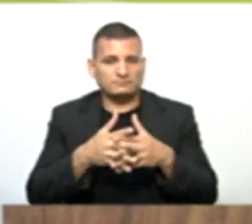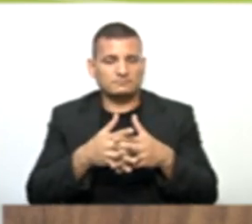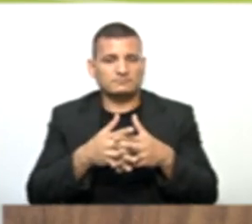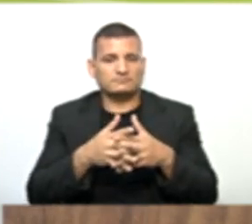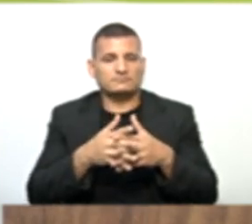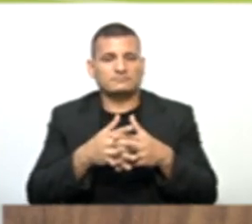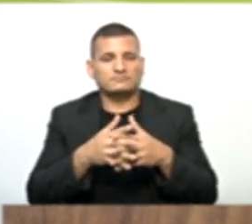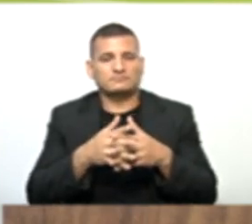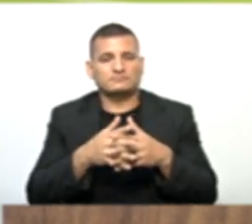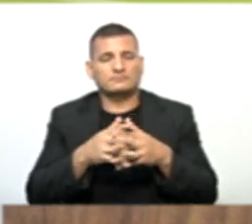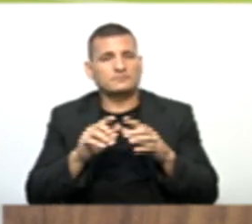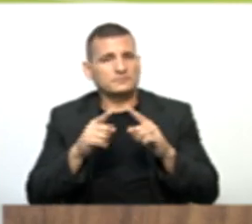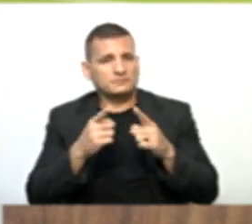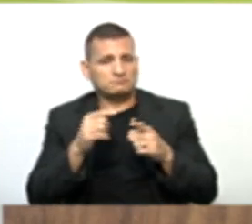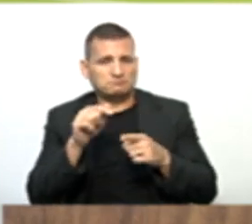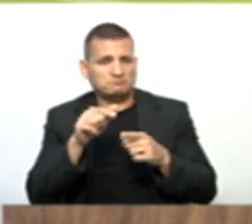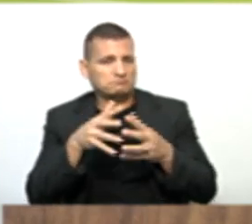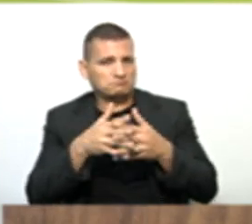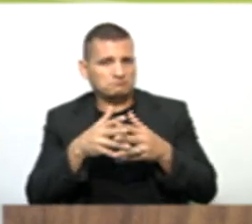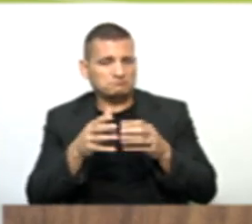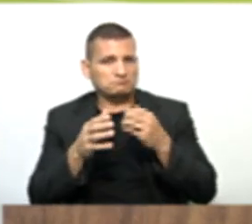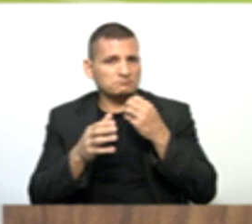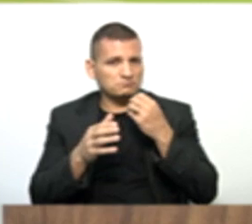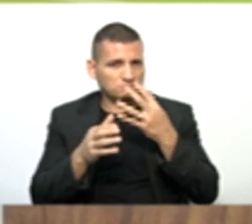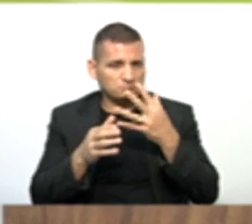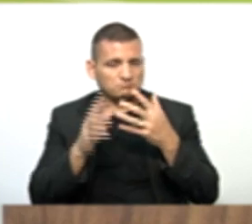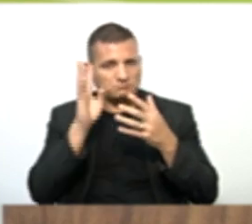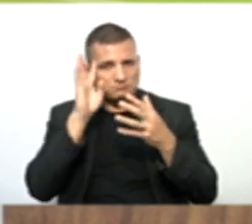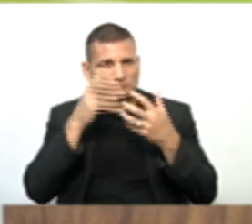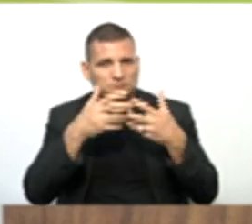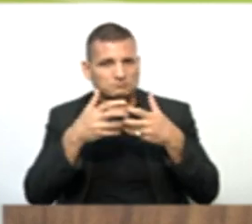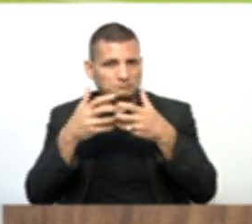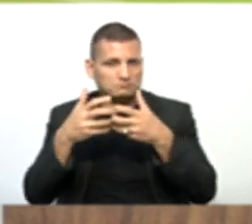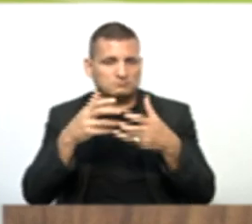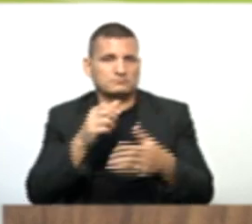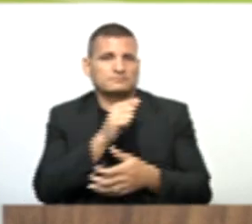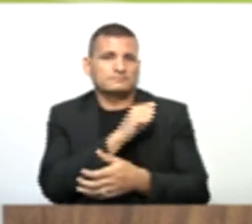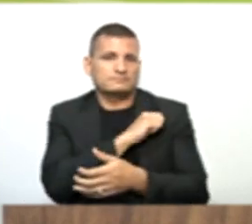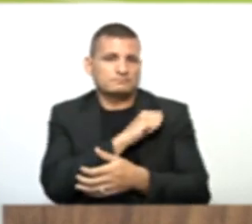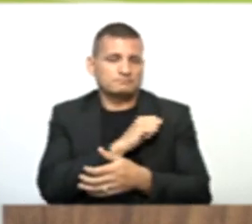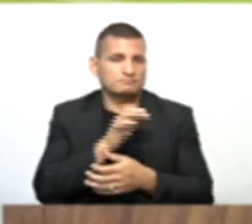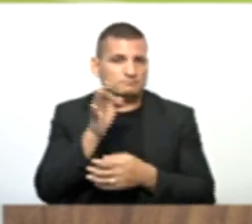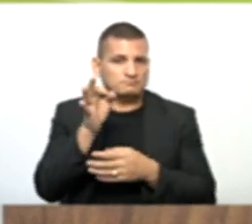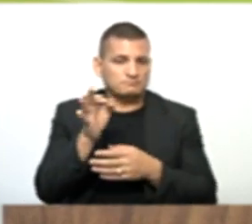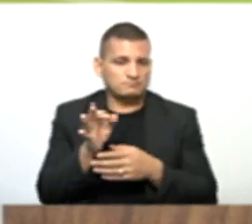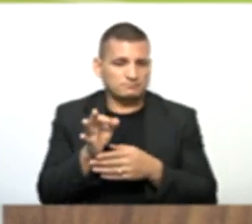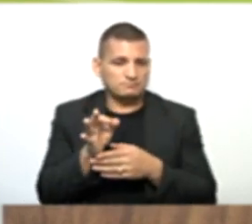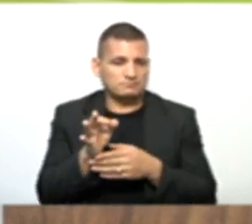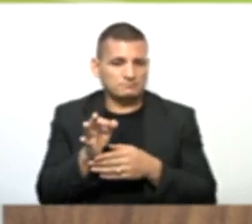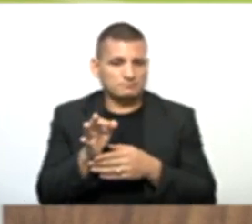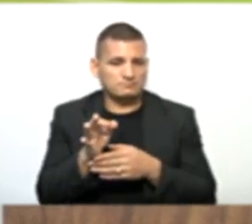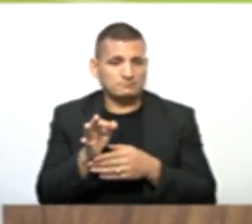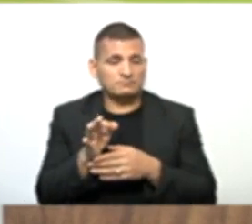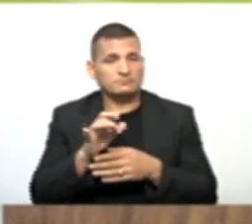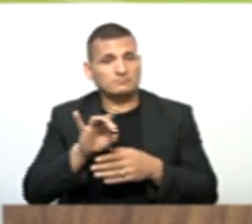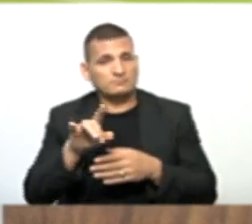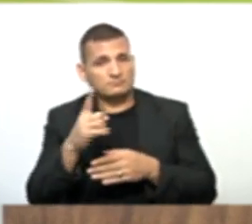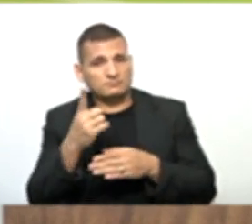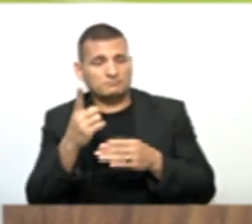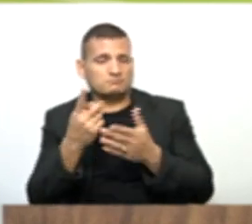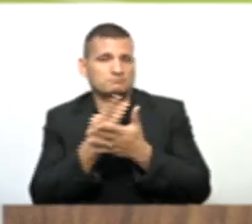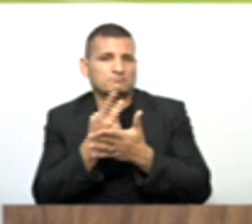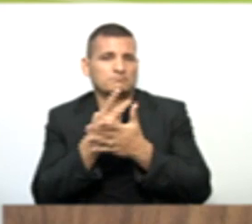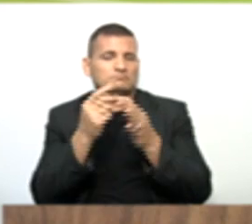mas tirando essa confusão, foi bom, o raciocínio dos alunos foram certos, só teve um erro de